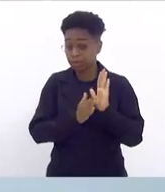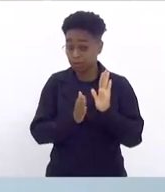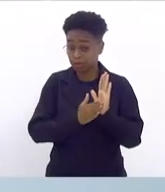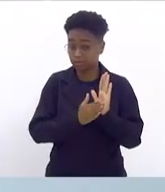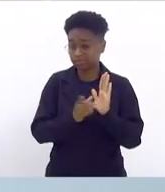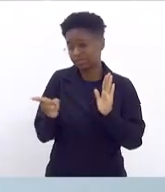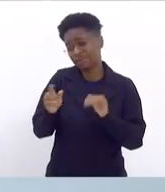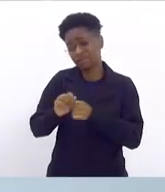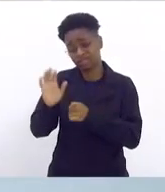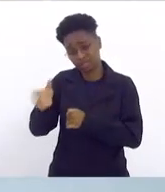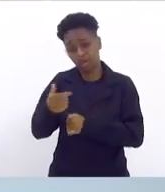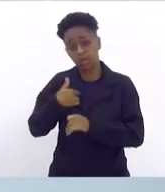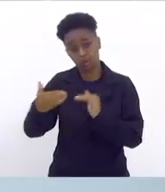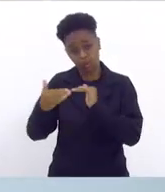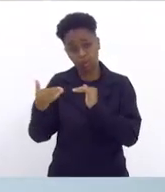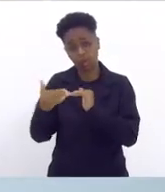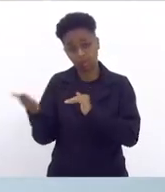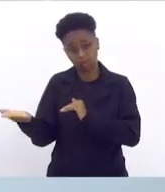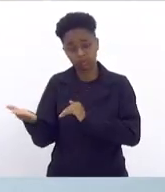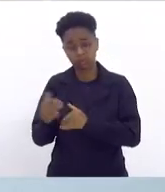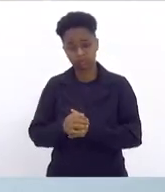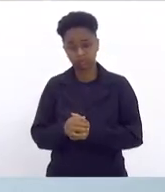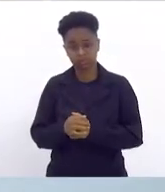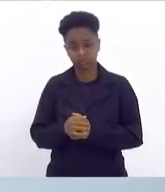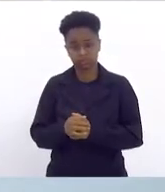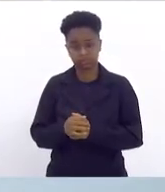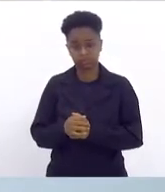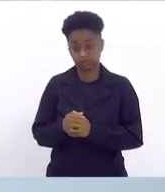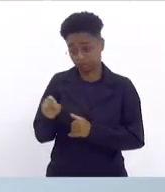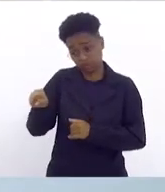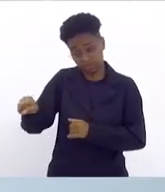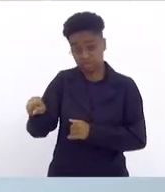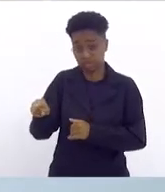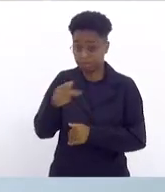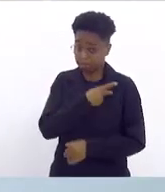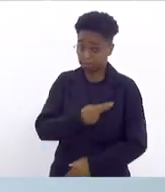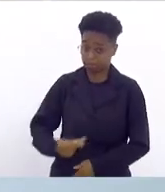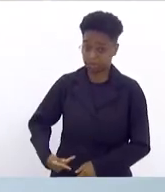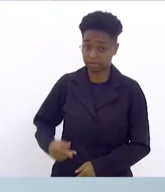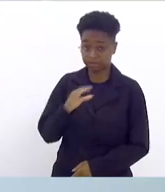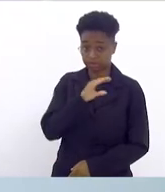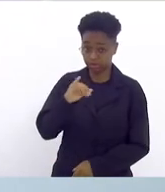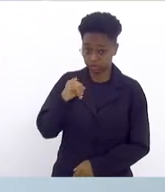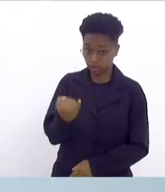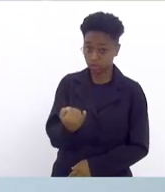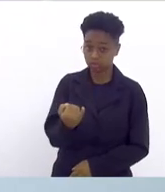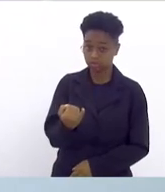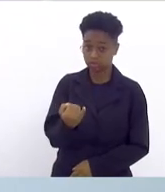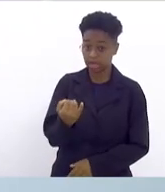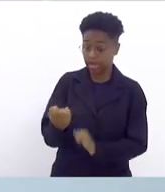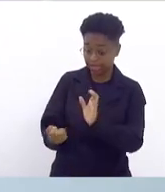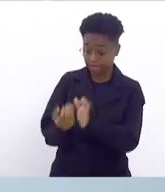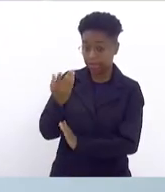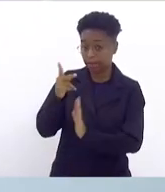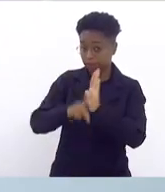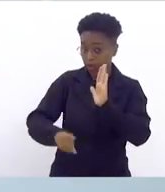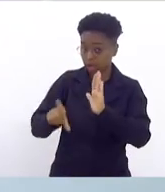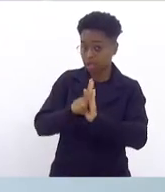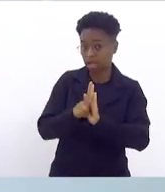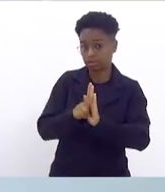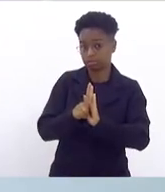senhor já fez, que eu concordo plenamente. Alguém, o senhor, como presidente da CCJ, construir um projeto de